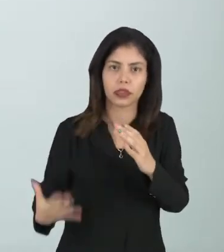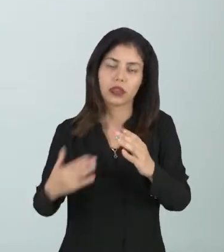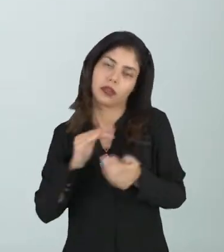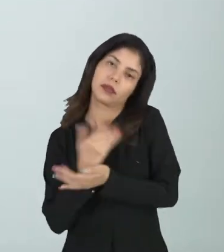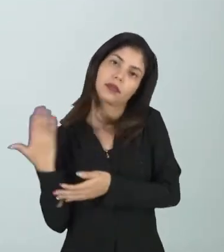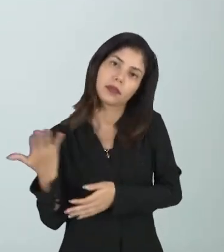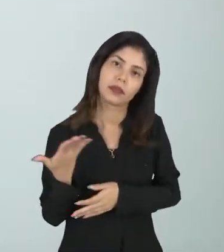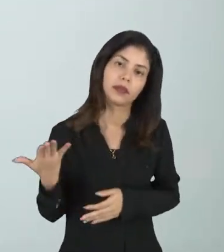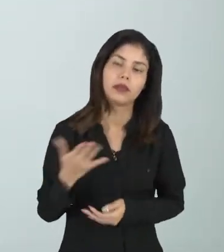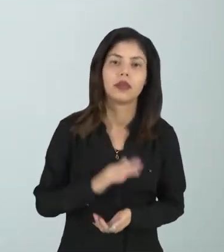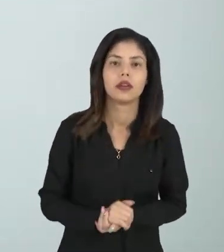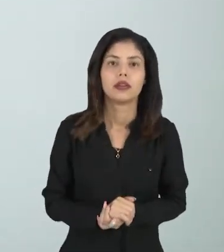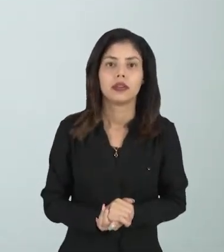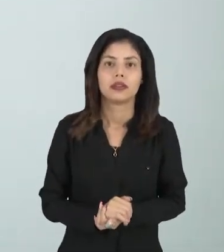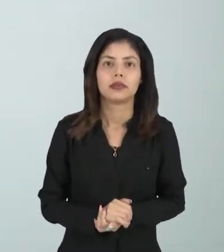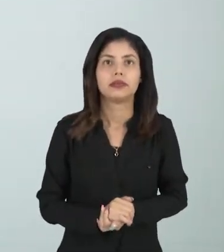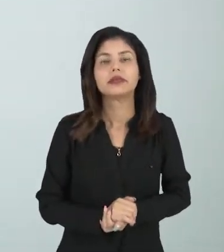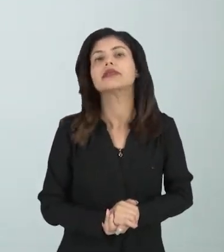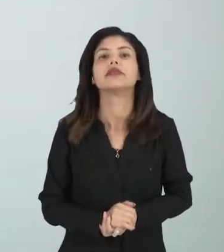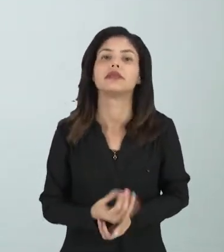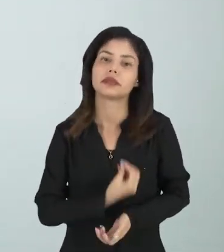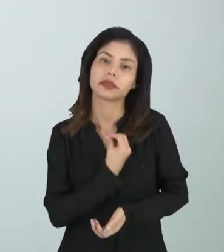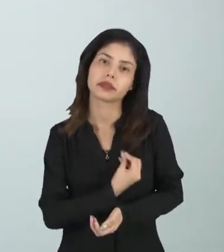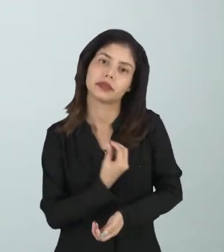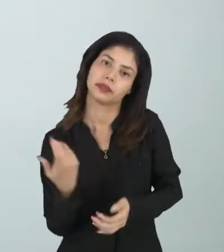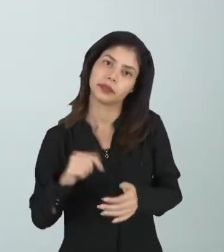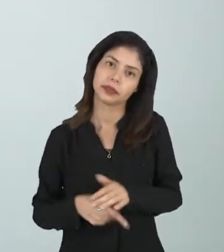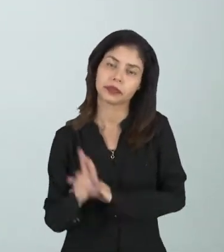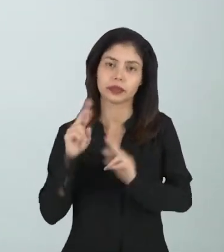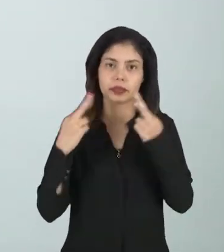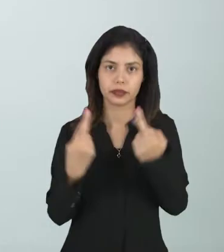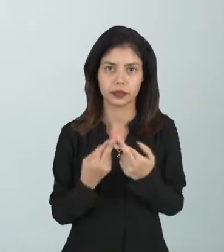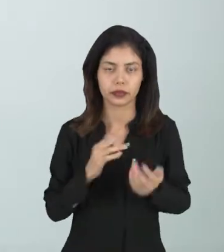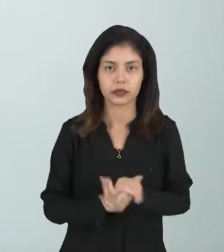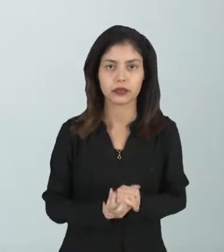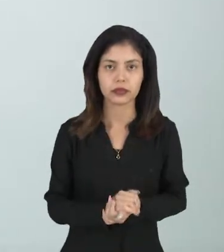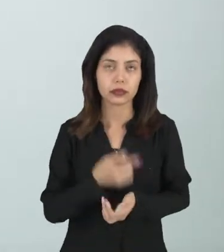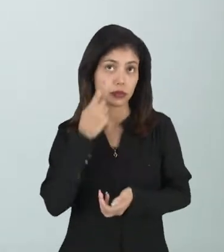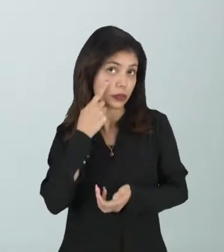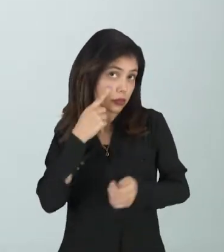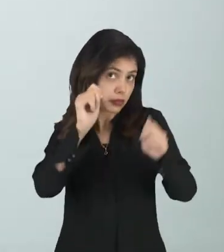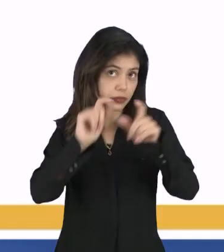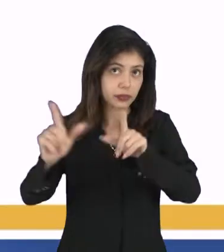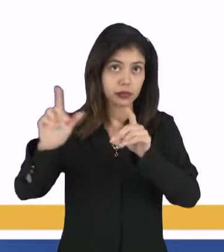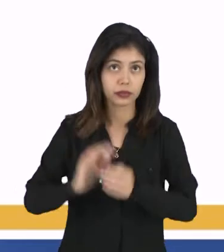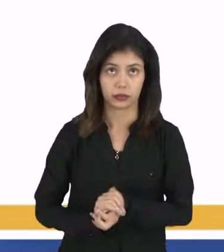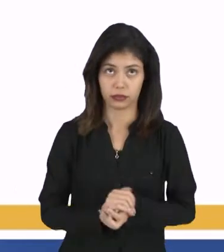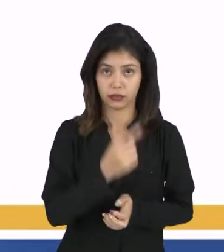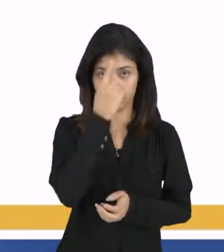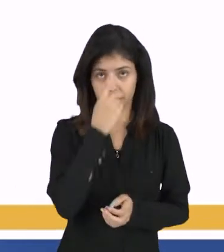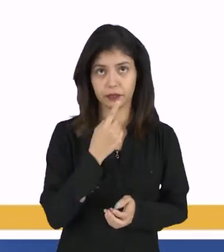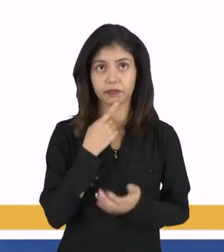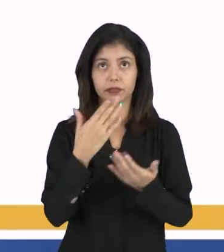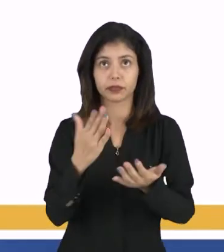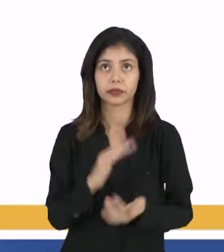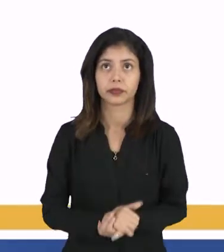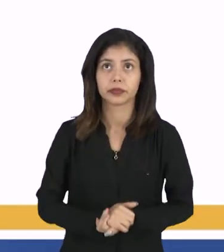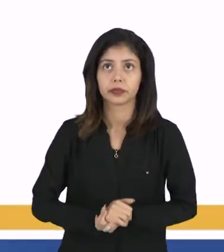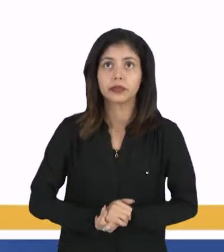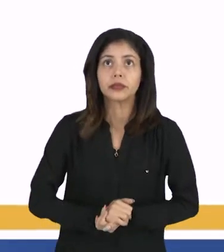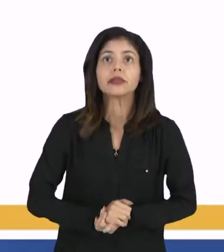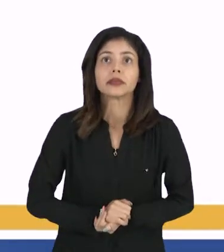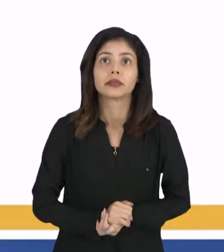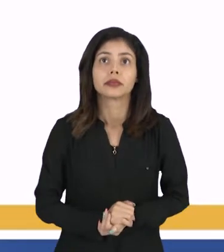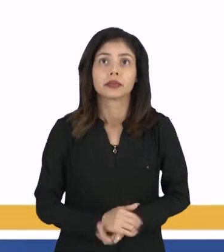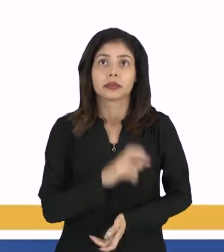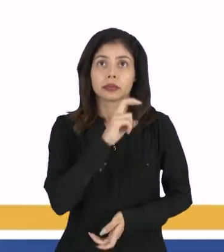características básicas dos organismos que estão presentes dentro desse reino, tá? Então olha ali na telinha, tem até uma imagem ali que mostra bastante, ó.